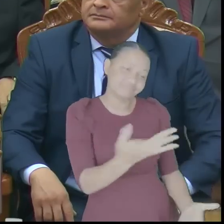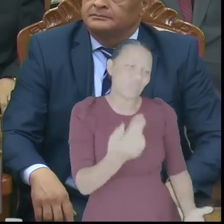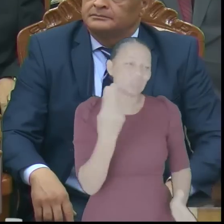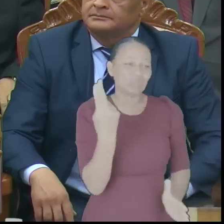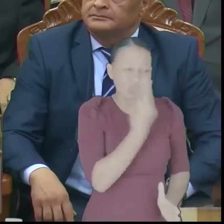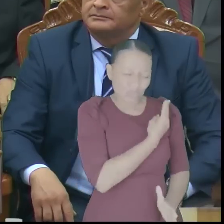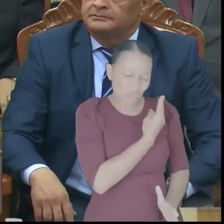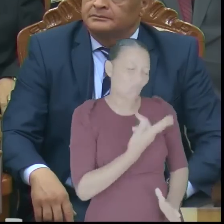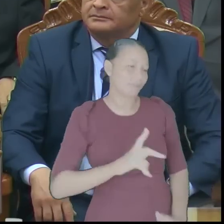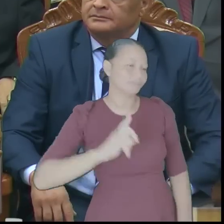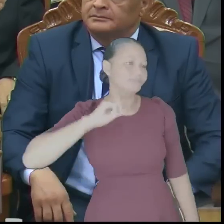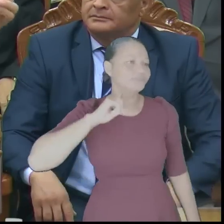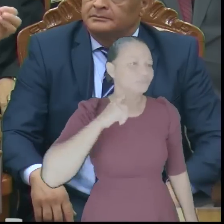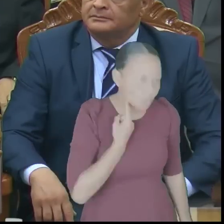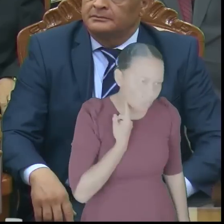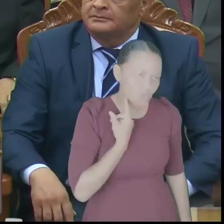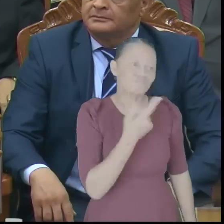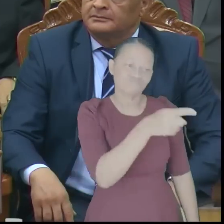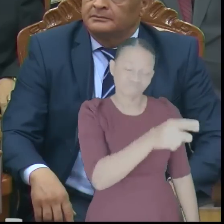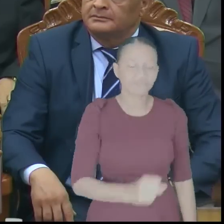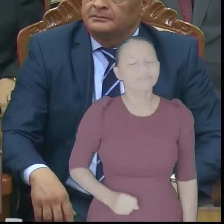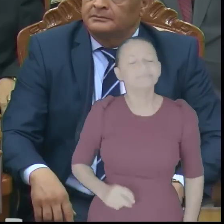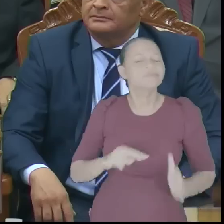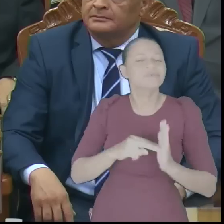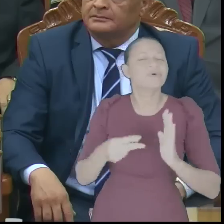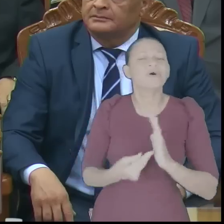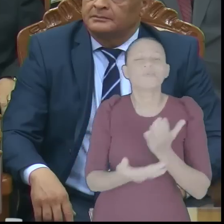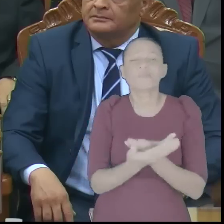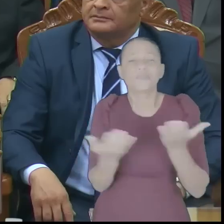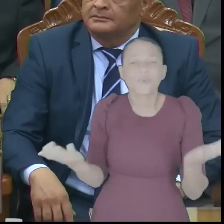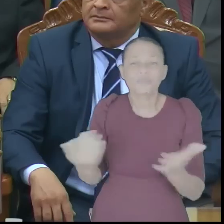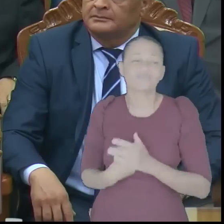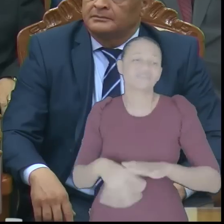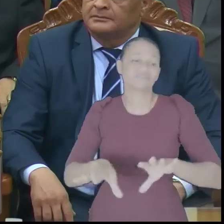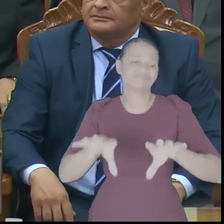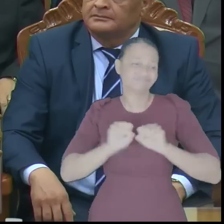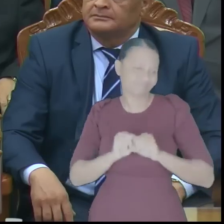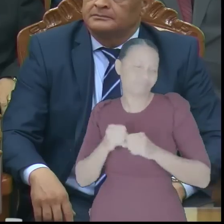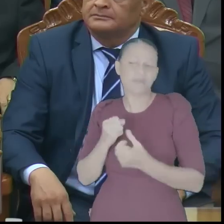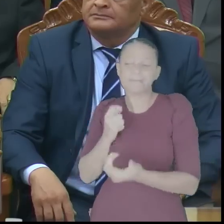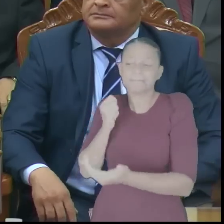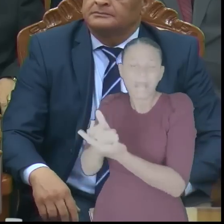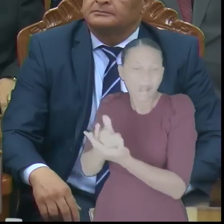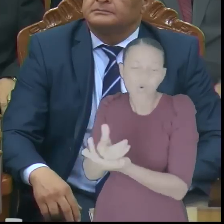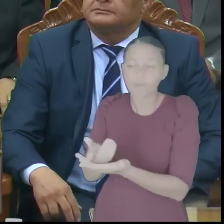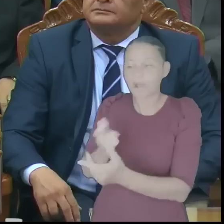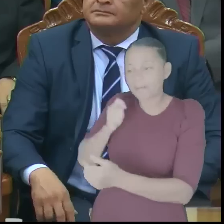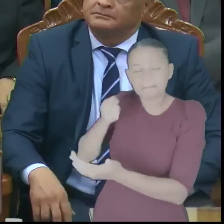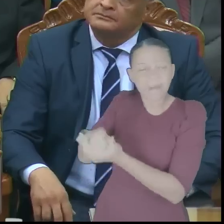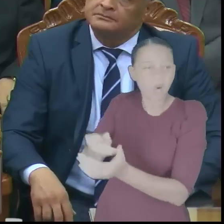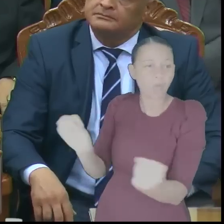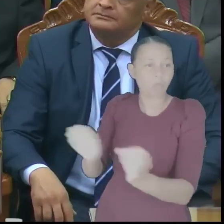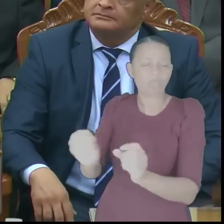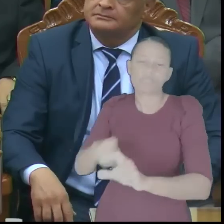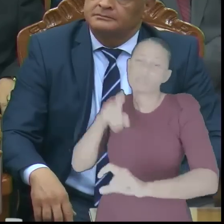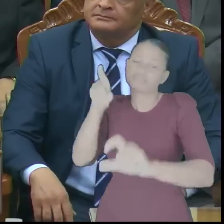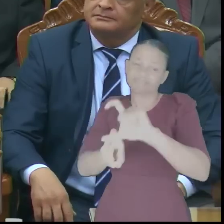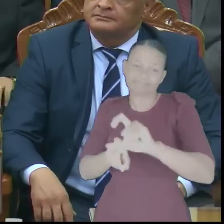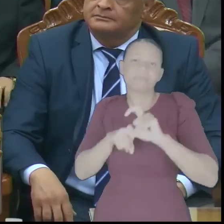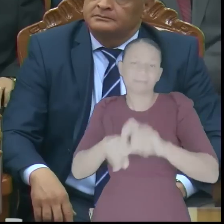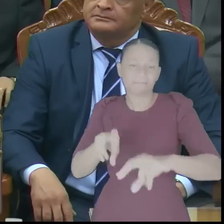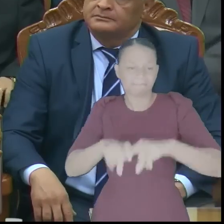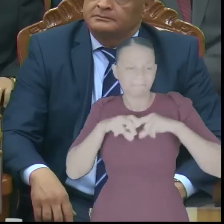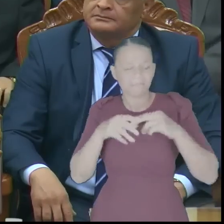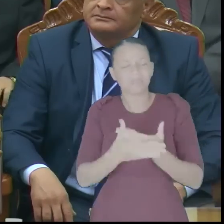está negativado. Ou seja, você contraiu uma dívida e não pagou, e por causa disso o seu nome